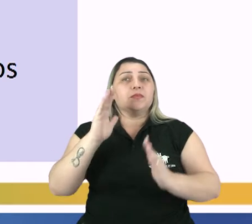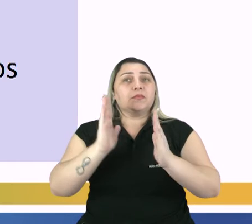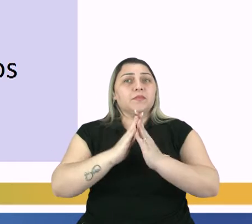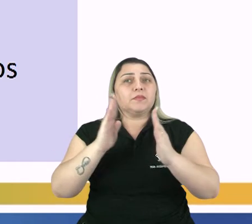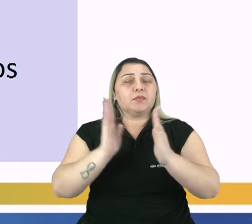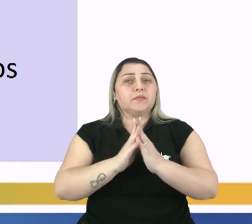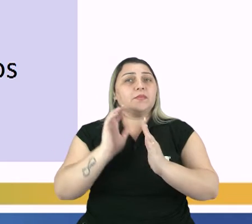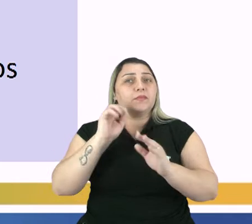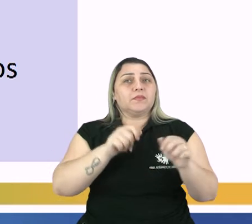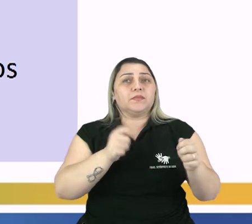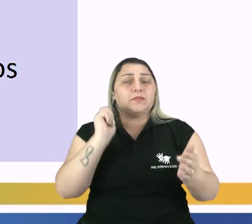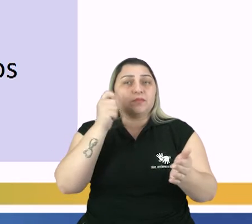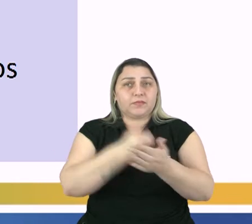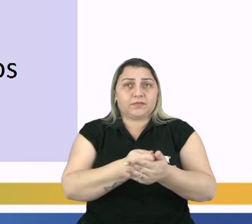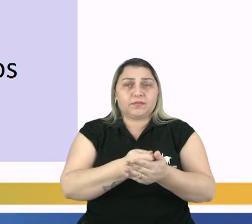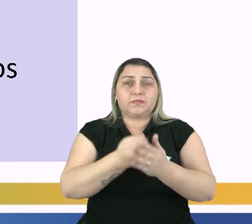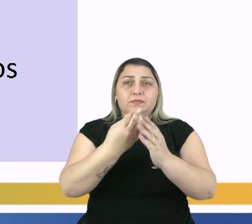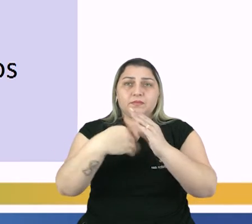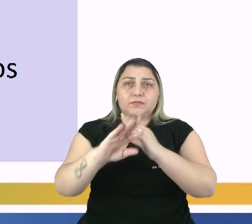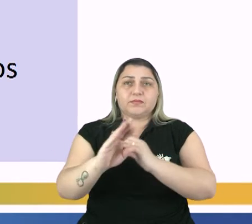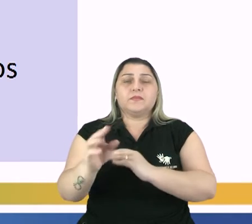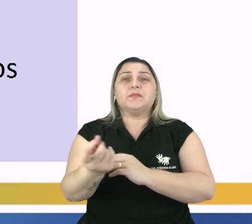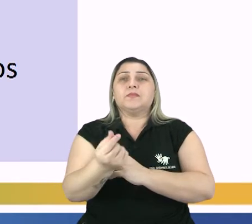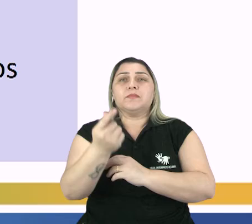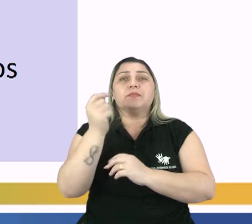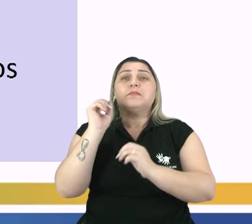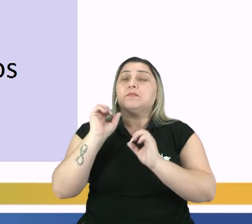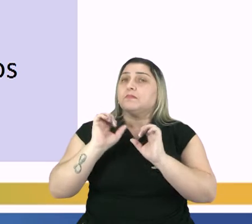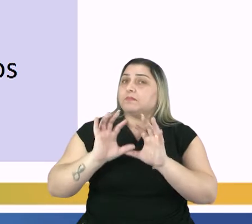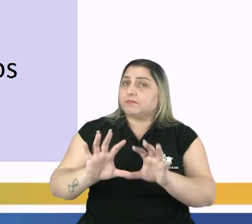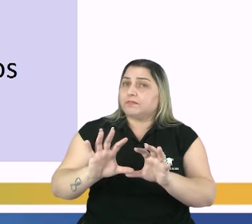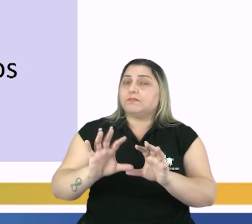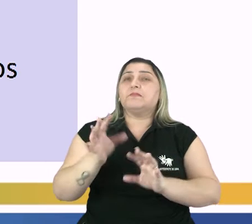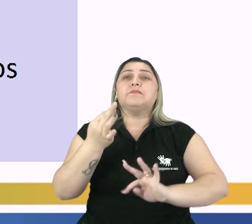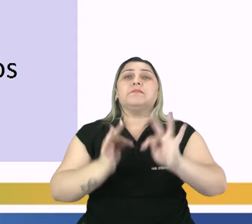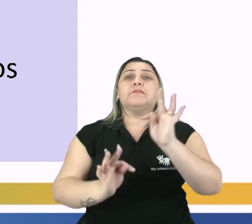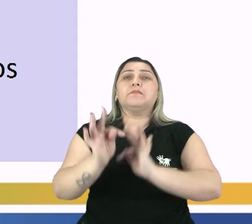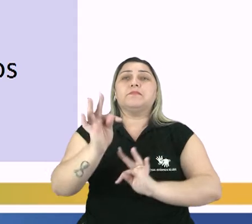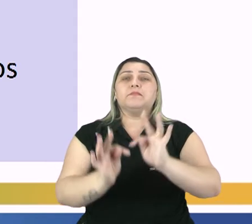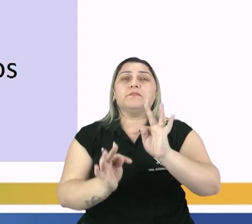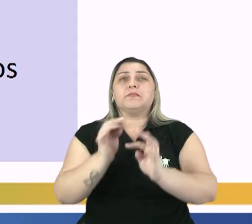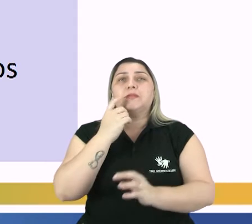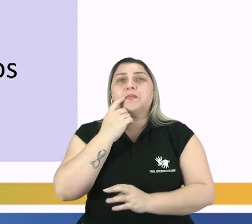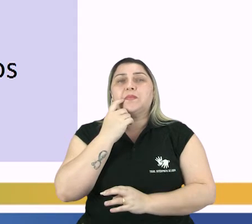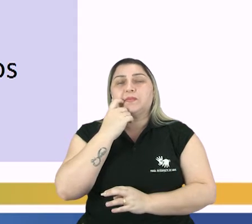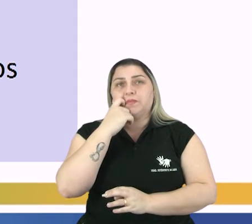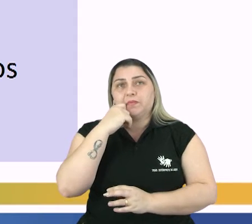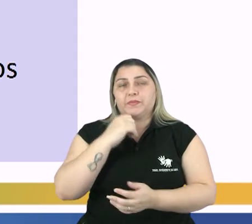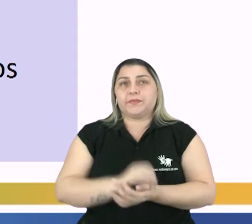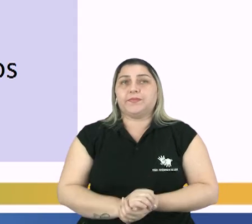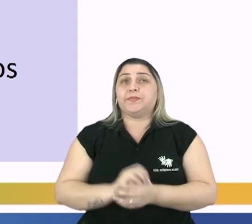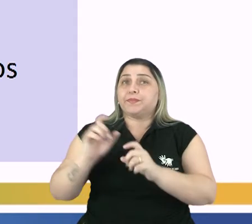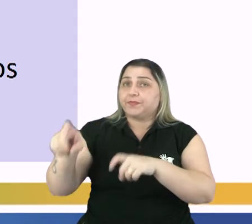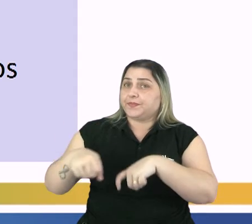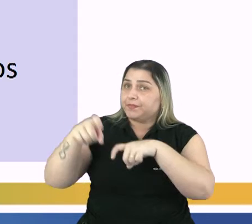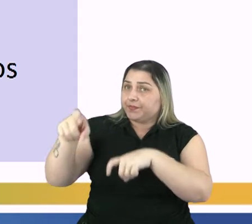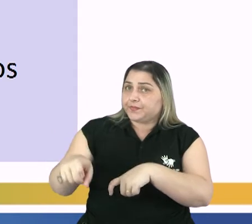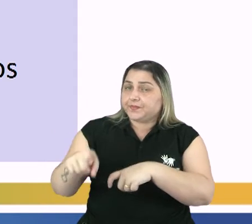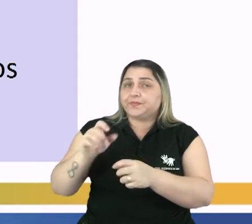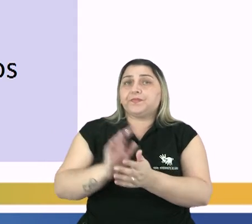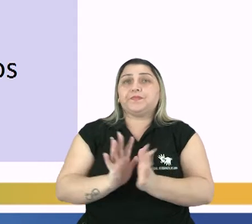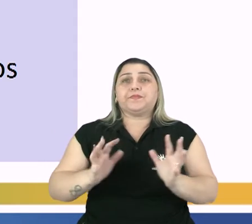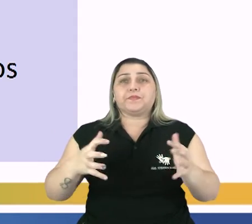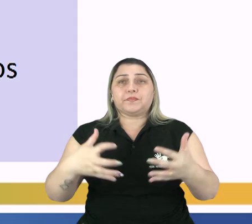paga a conta, você transfere dinheiro. Não é assim que funciona? Isso é tecnologia. Então, no meio rural,